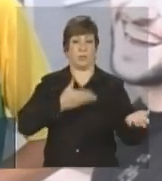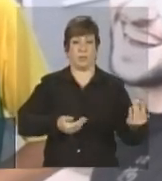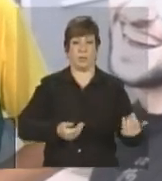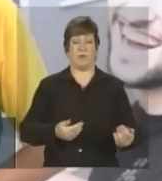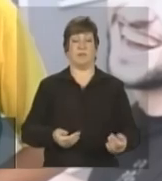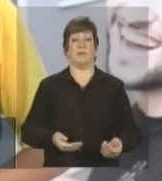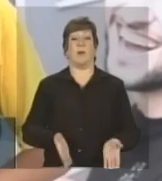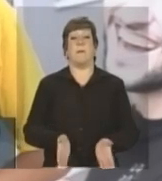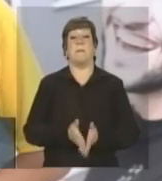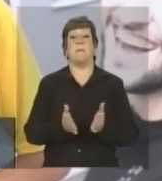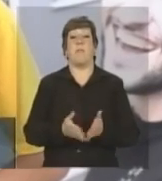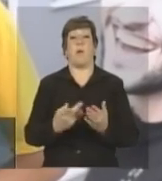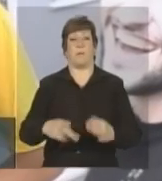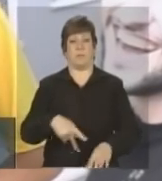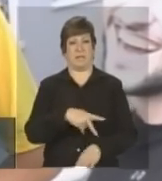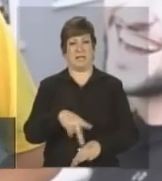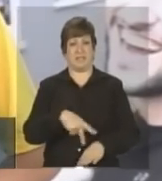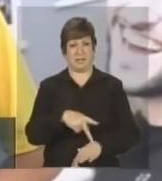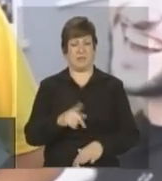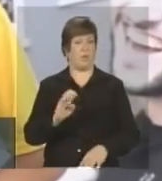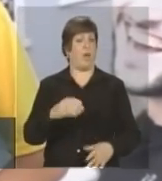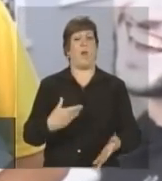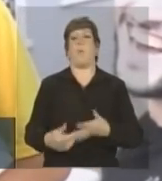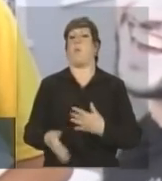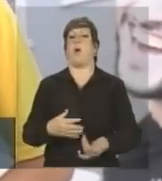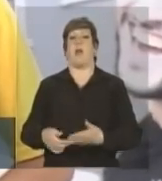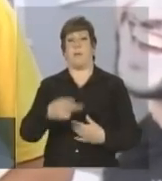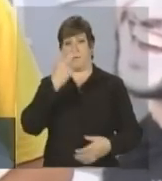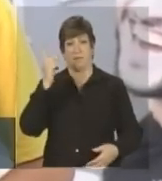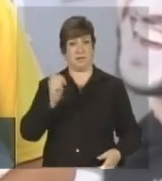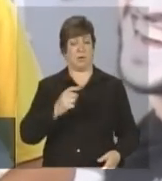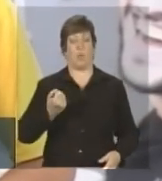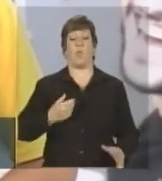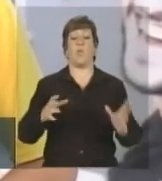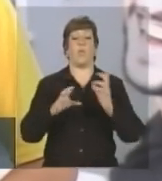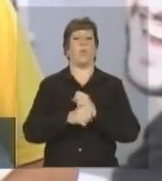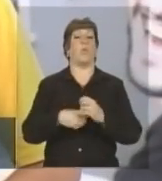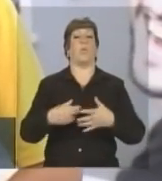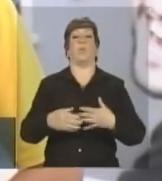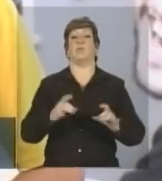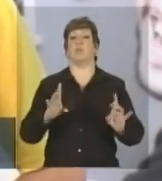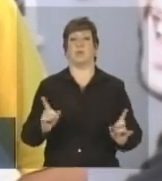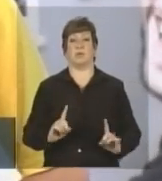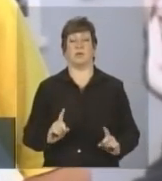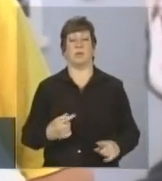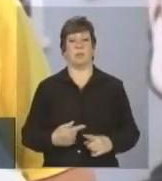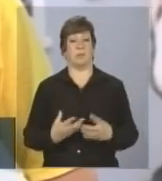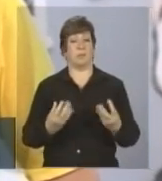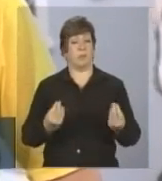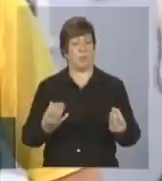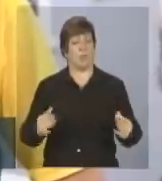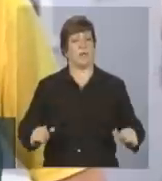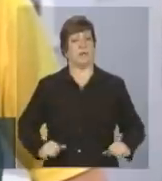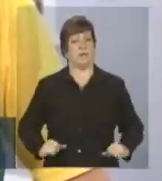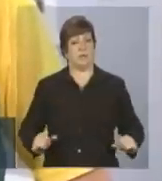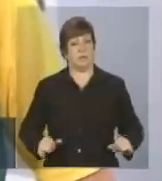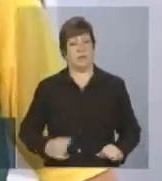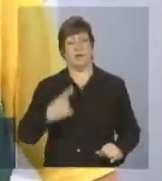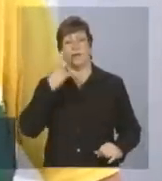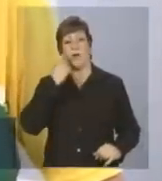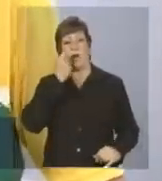pobre do nosso país. Não são quaisquer pessoas e não são apenas números, né, Carla? Muitas lágrimas e gritos de